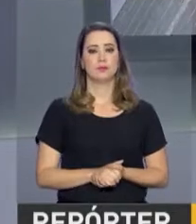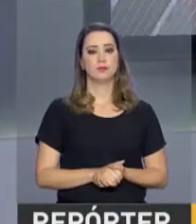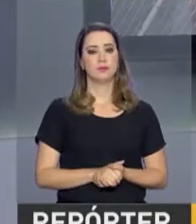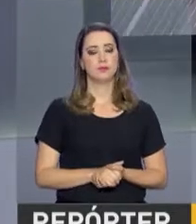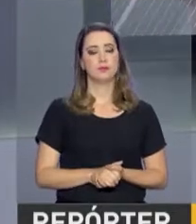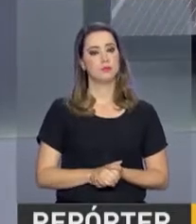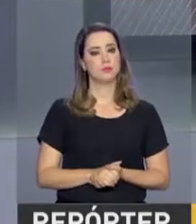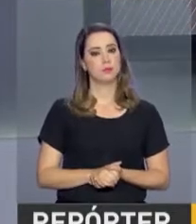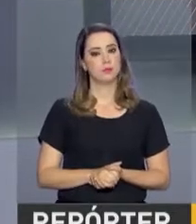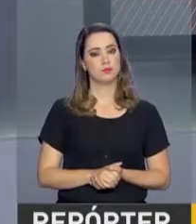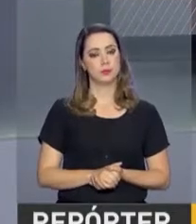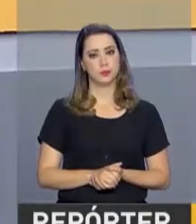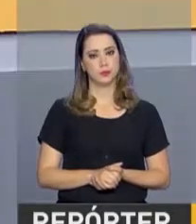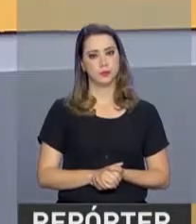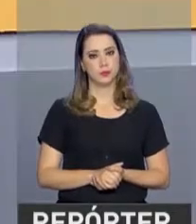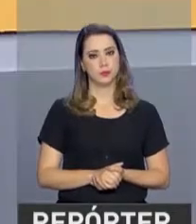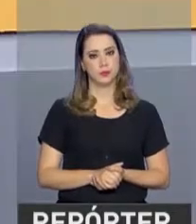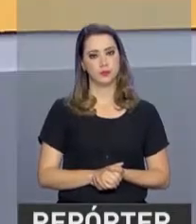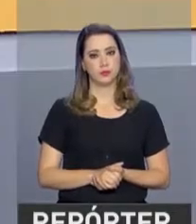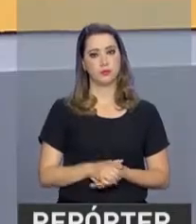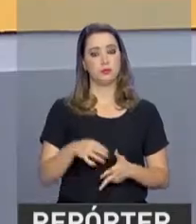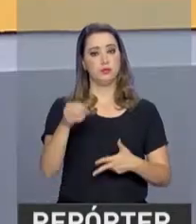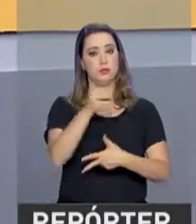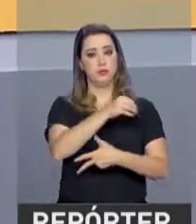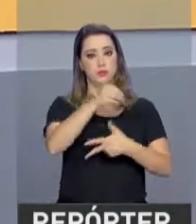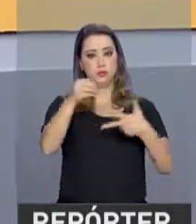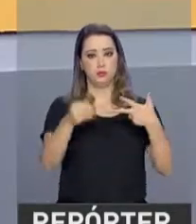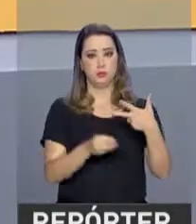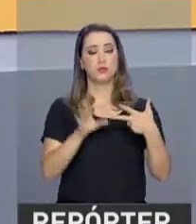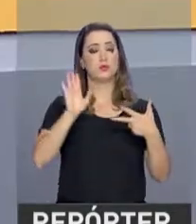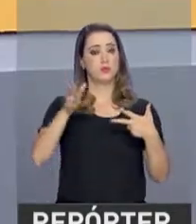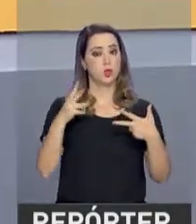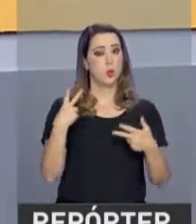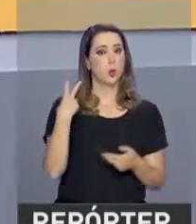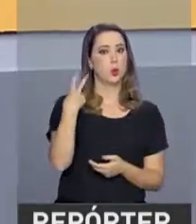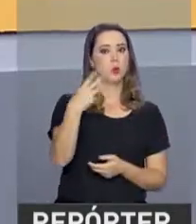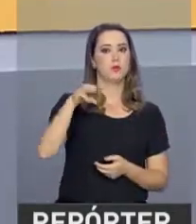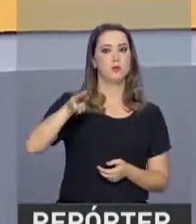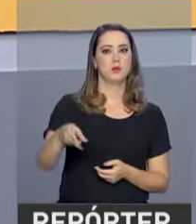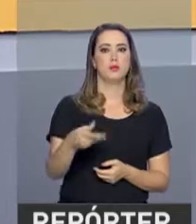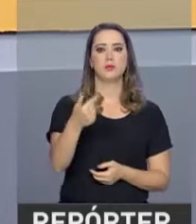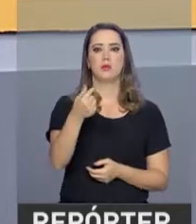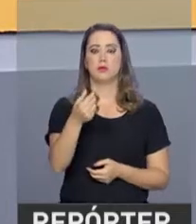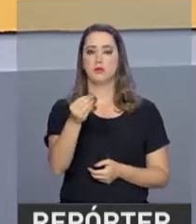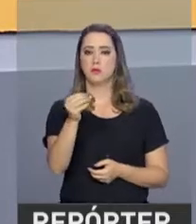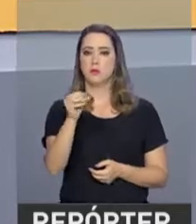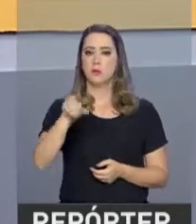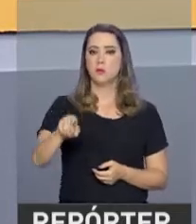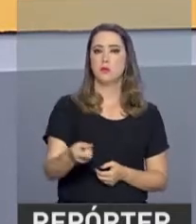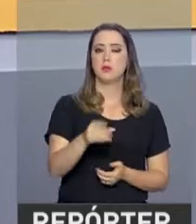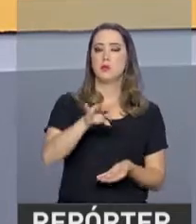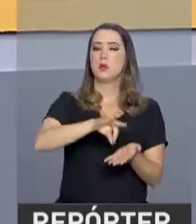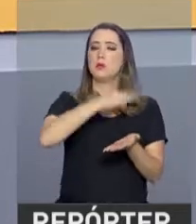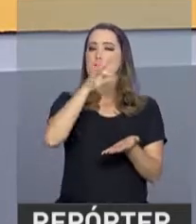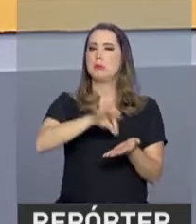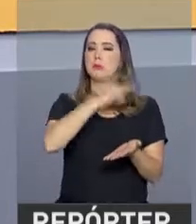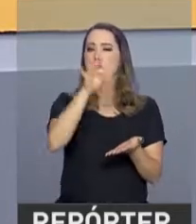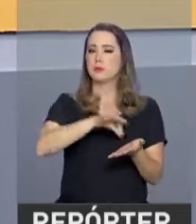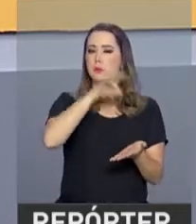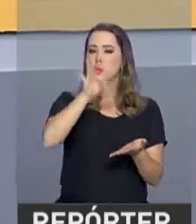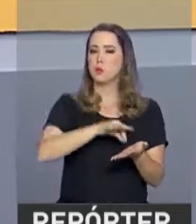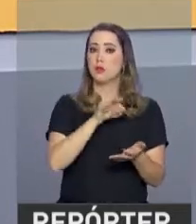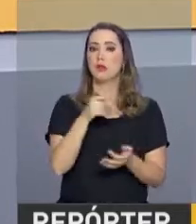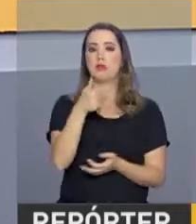sisfiesportal.mec.gov.br o enem 2018 já conta com dois milhões e setecentos mil inscritos em